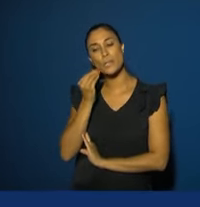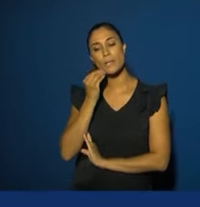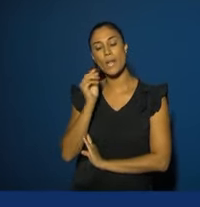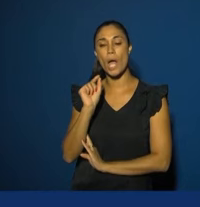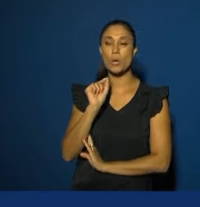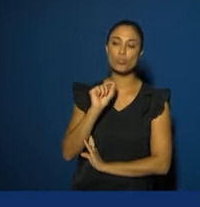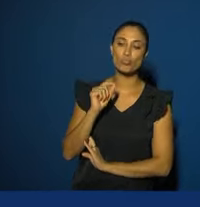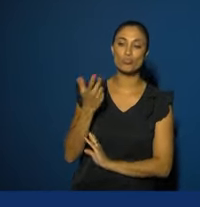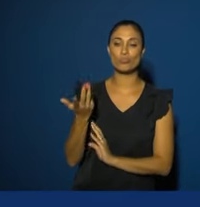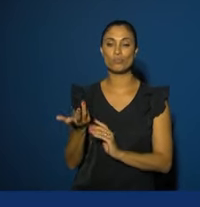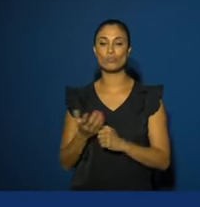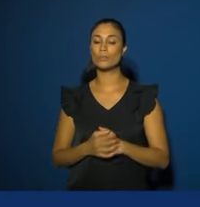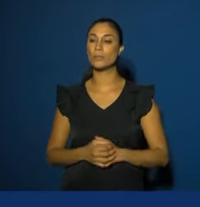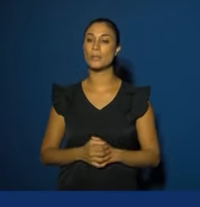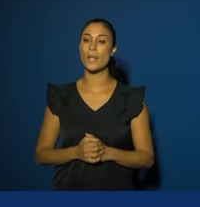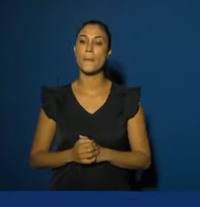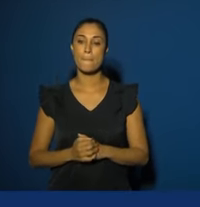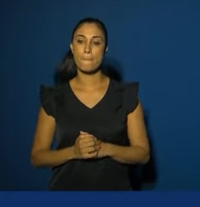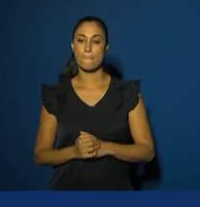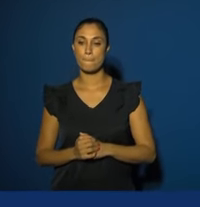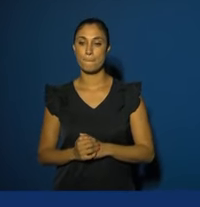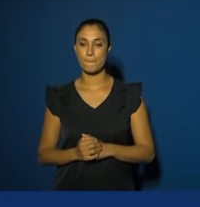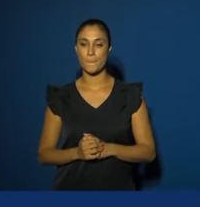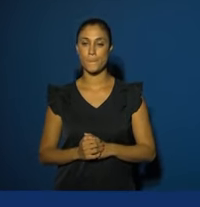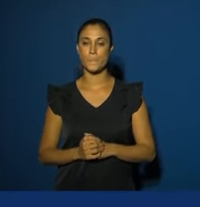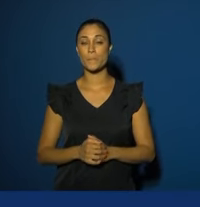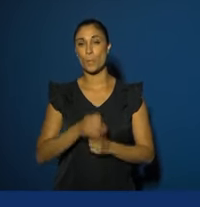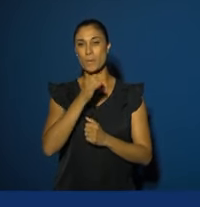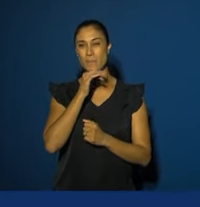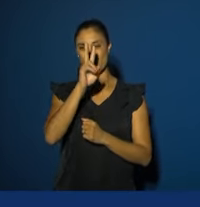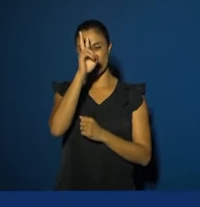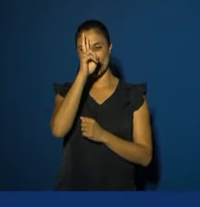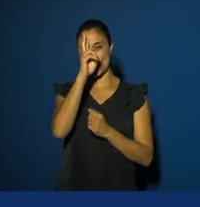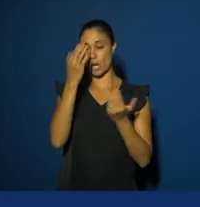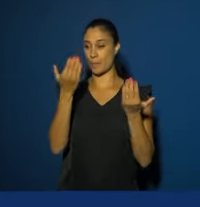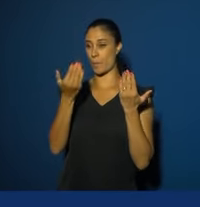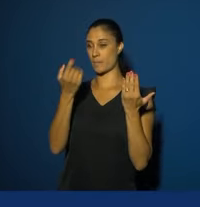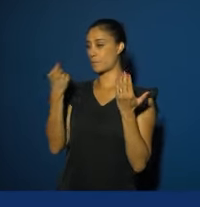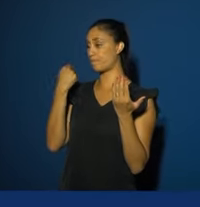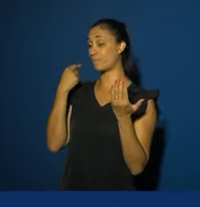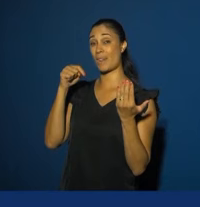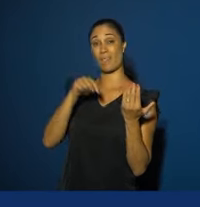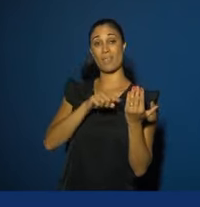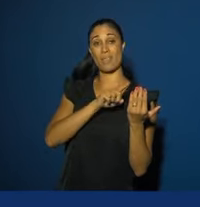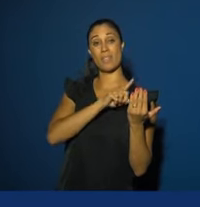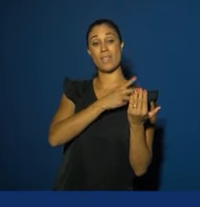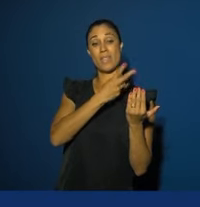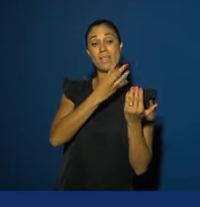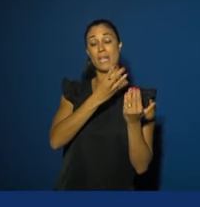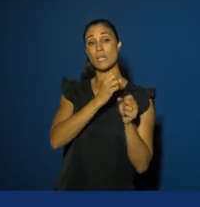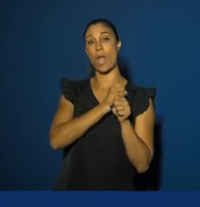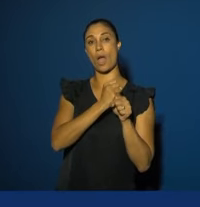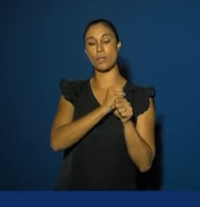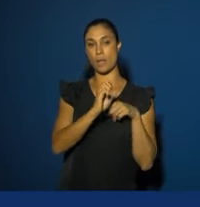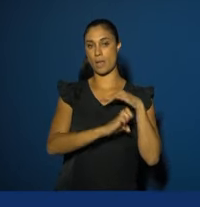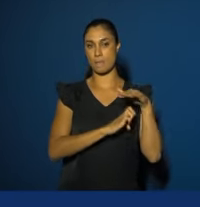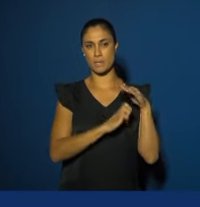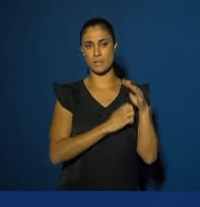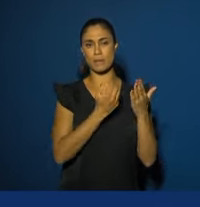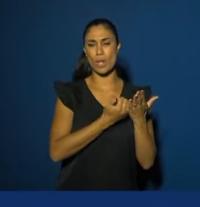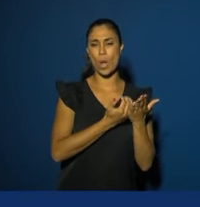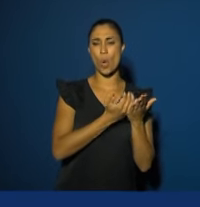encadeamento eh sobre o ponto de vista histórico né a companhia tem 13 anos então Poxa ela